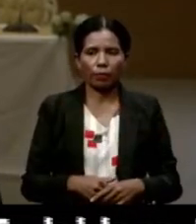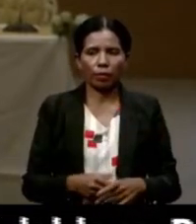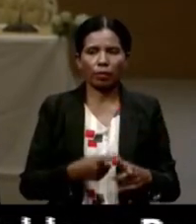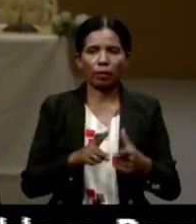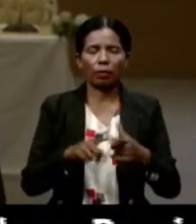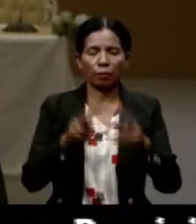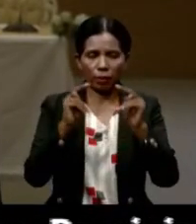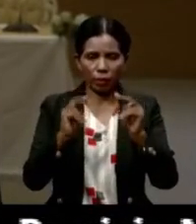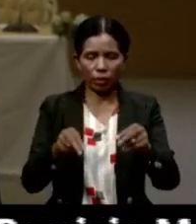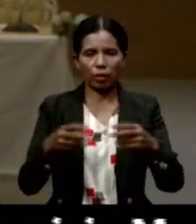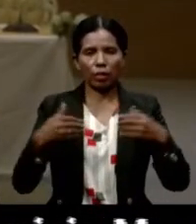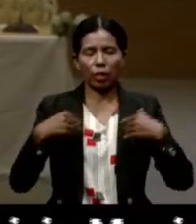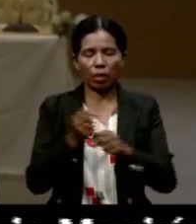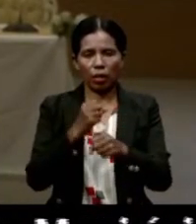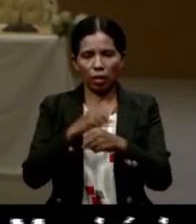precisa ihalai